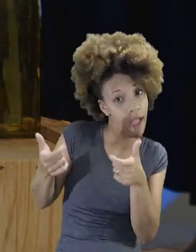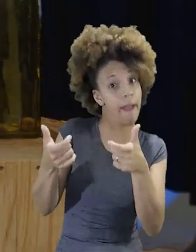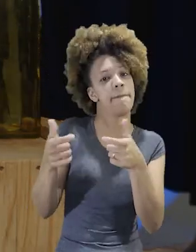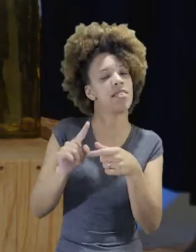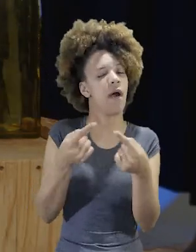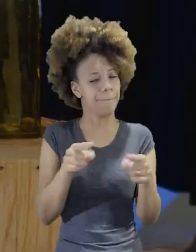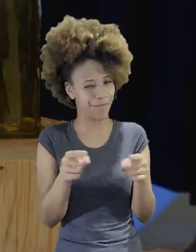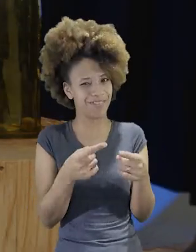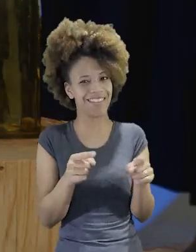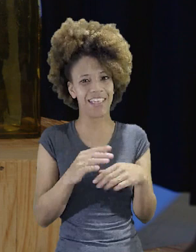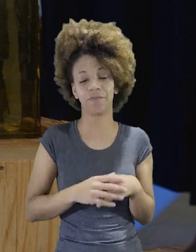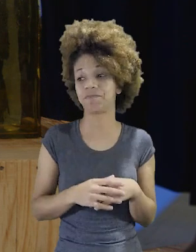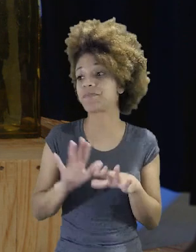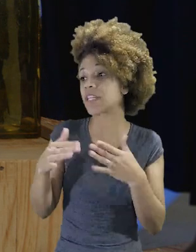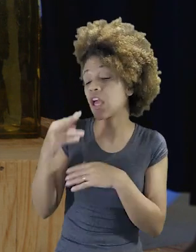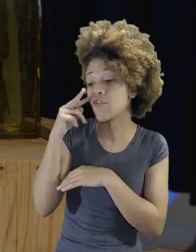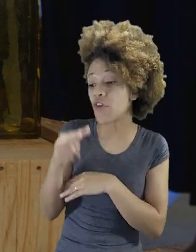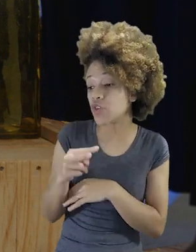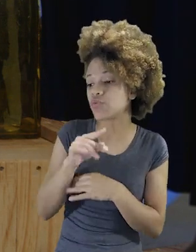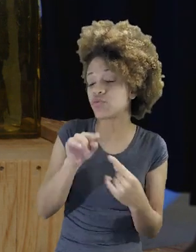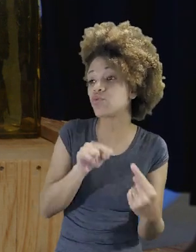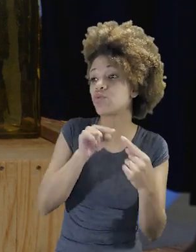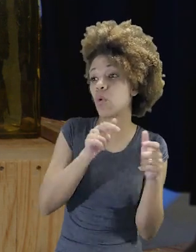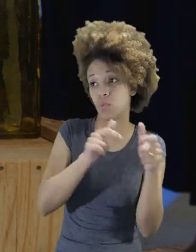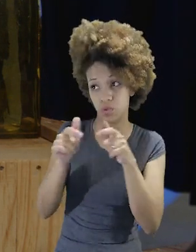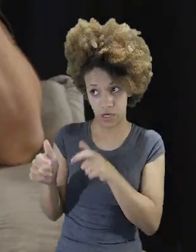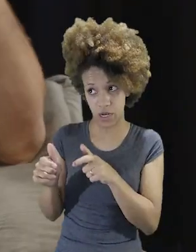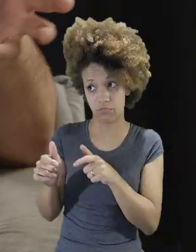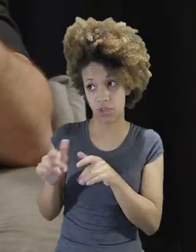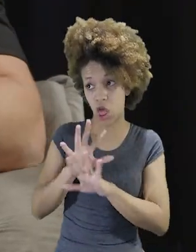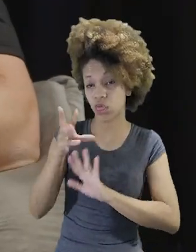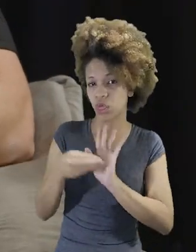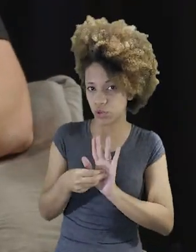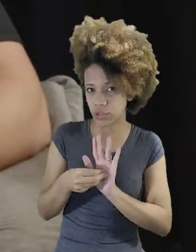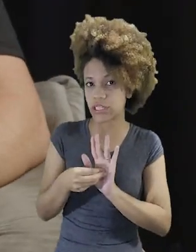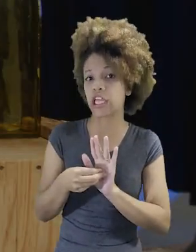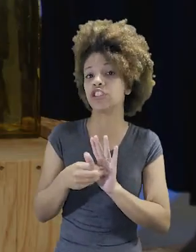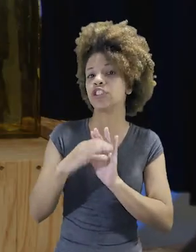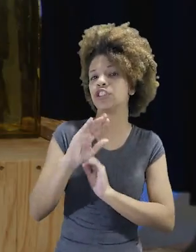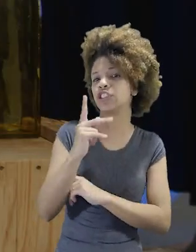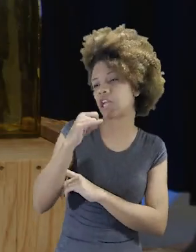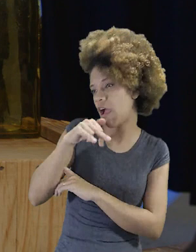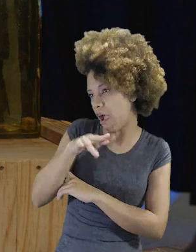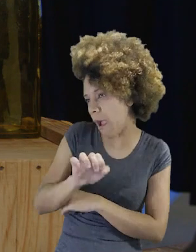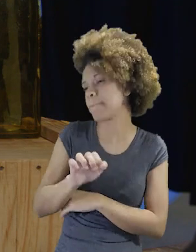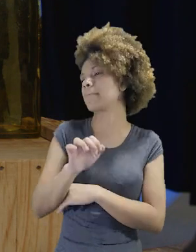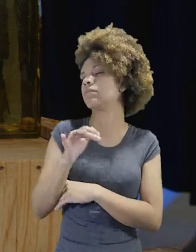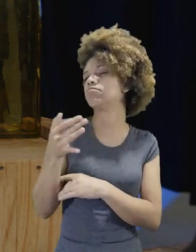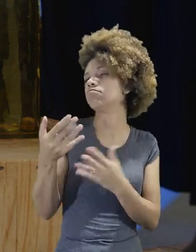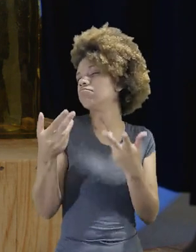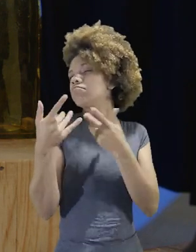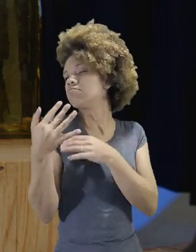nesse nesse lugar tá ligado tantos elementos assim de charme de de sei lá eu eu vejo